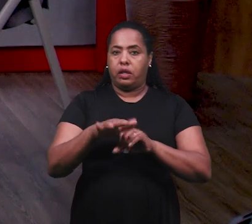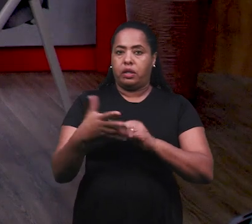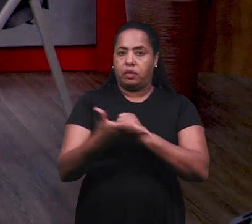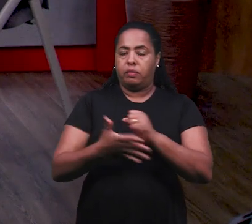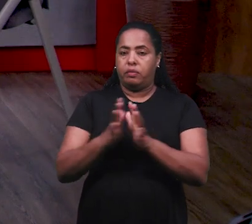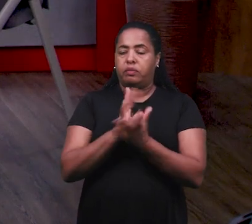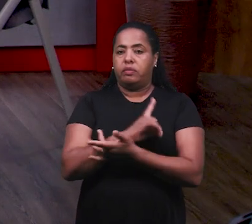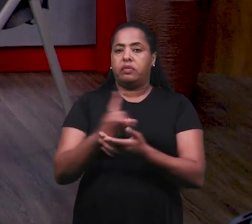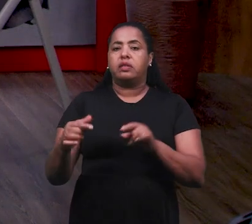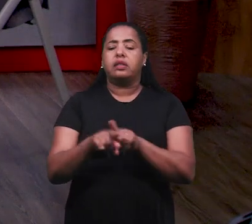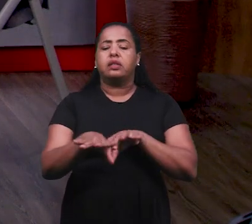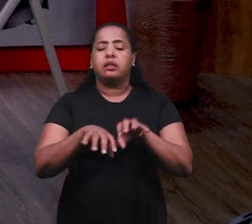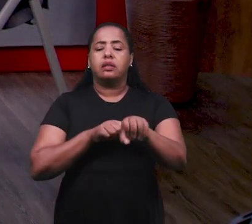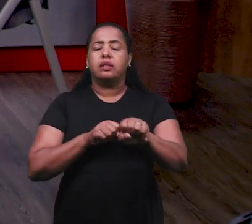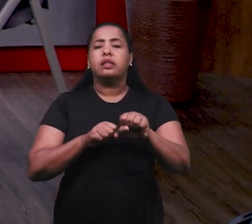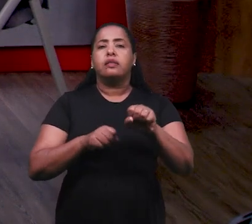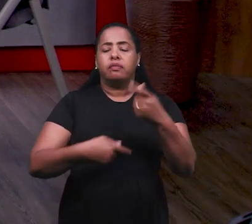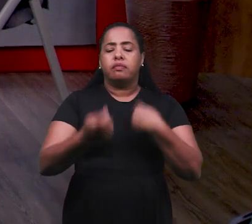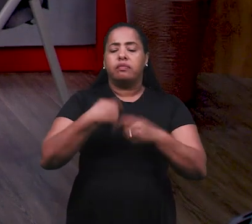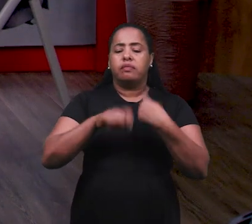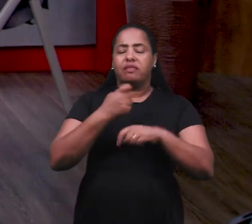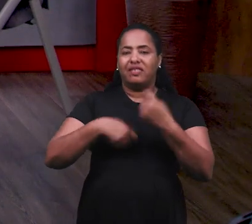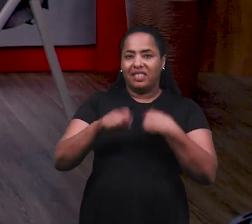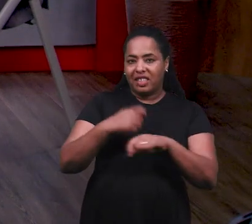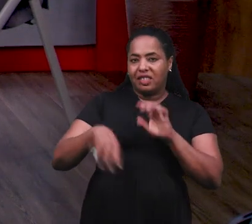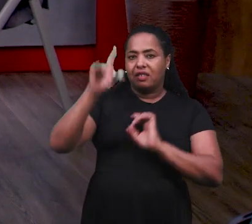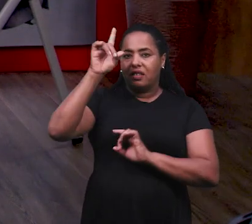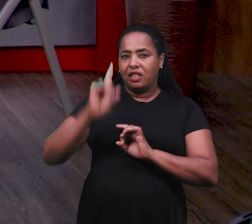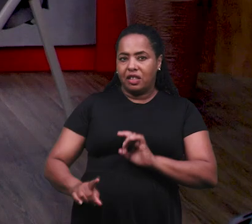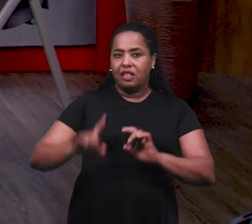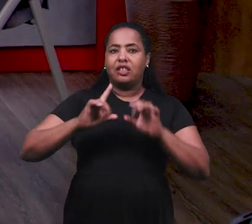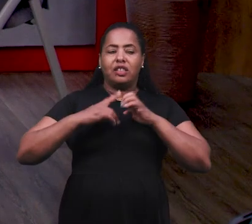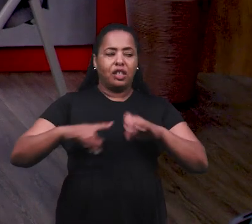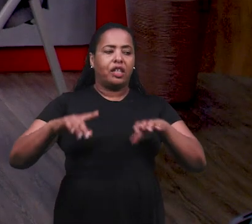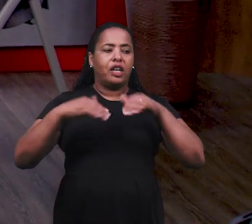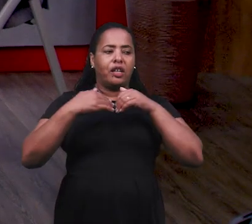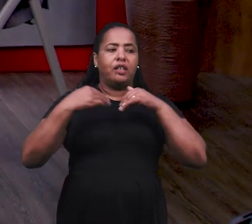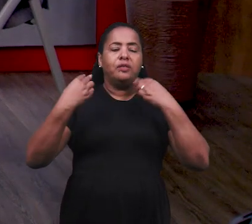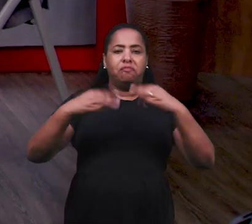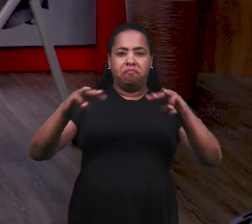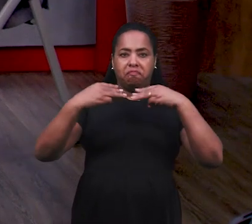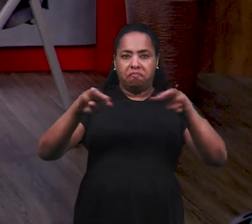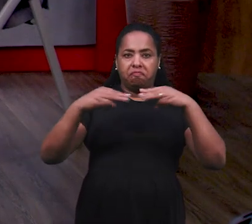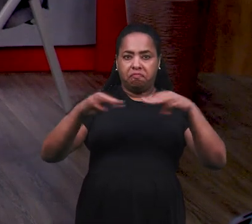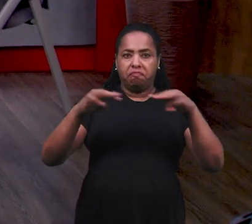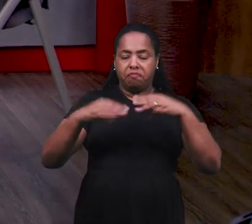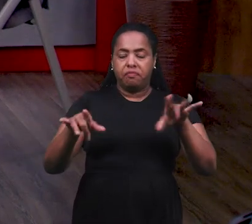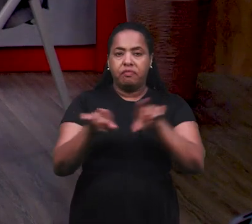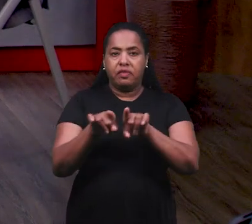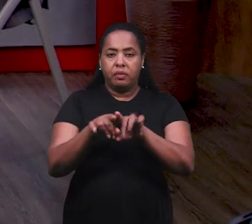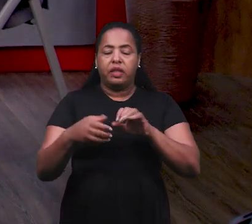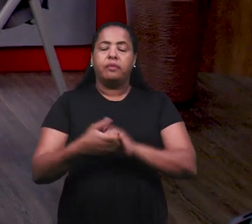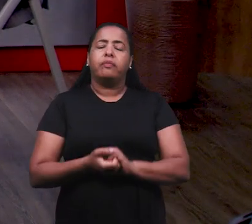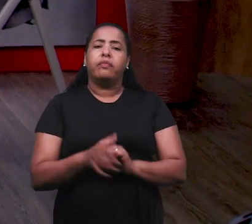de negócios, MBA, né, pastor? Exatamente, marketing, né, nossa atuação Isso. nessa área. Bom, pastor, para trazermos